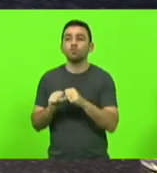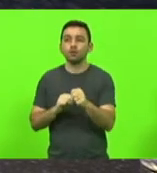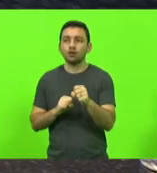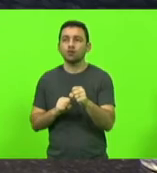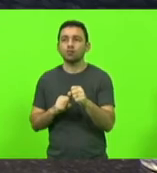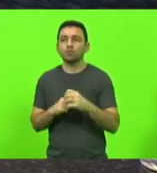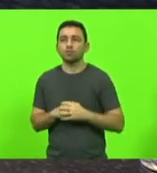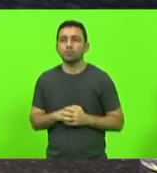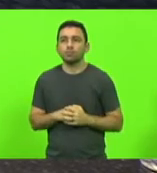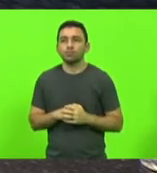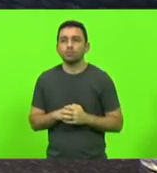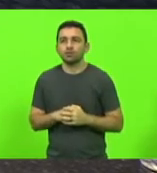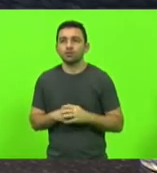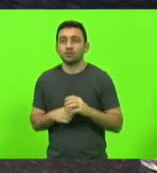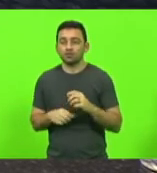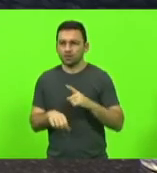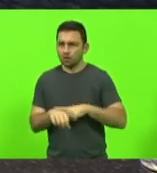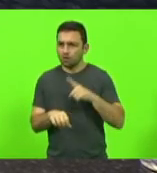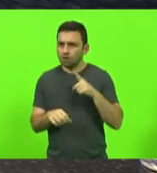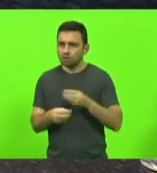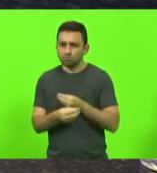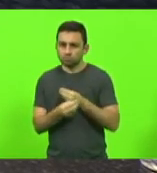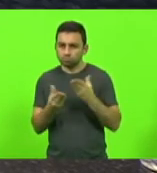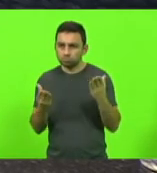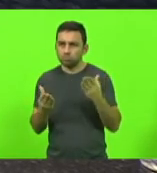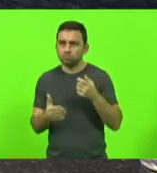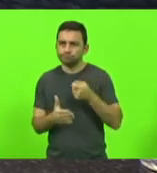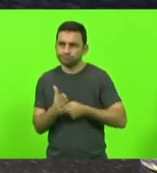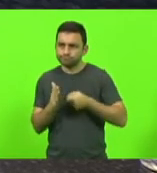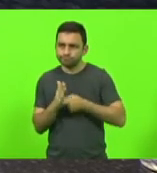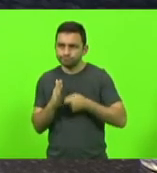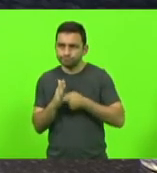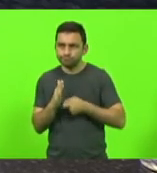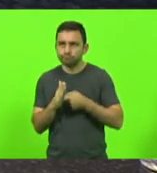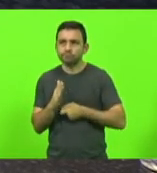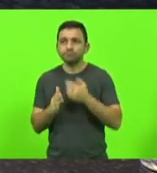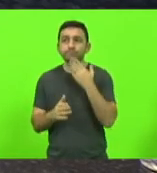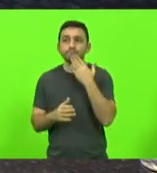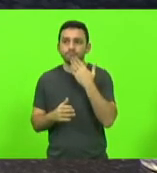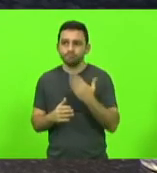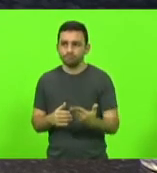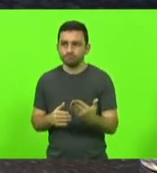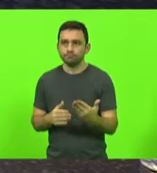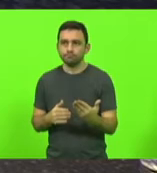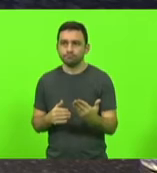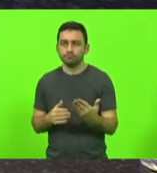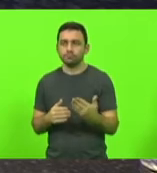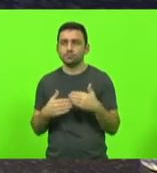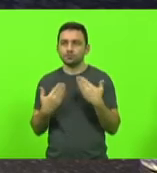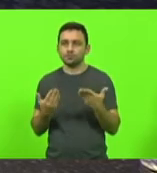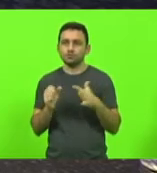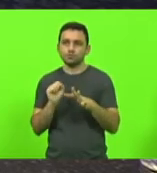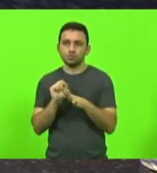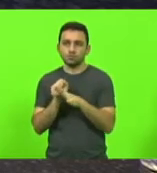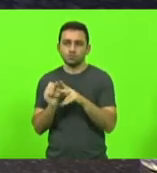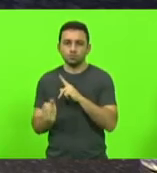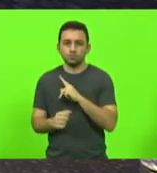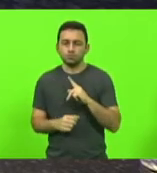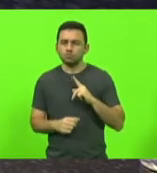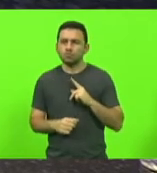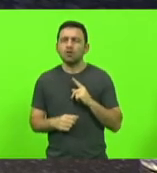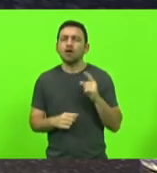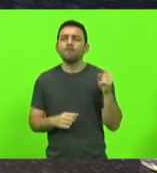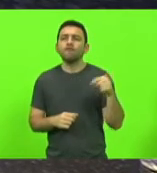vão se formar. Então, quando for distribuir as emendas, cobrem ali de quem está pedindo essa emenda parlamentar para a segurança pública, espera aí,